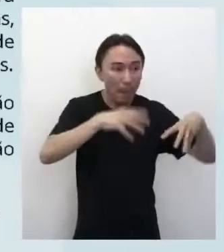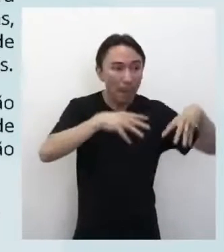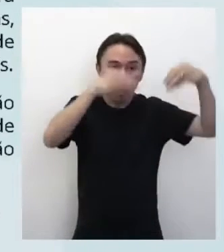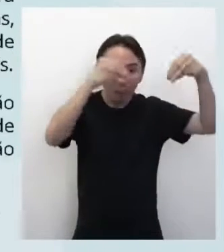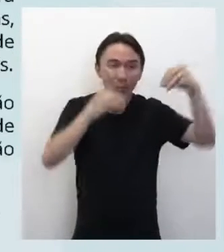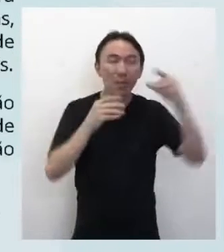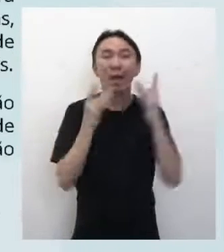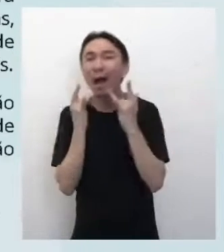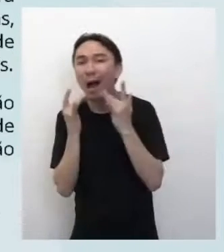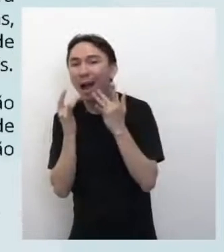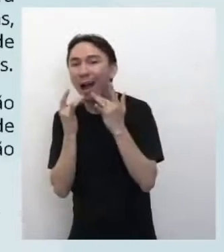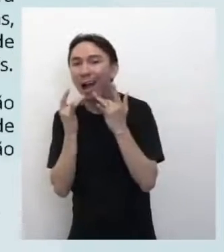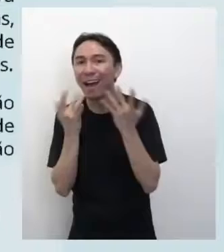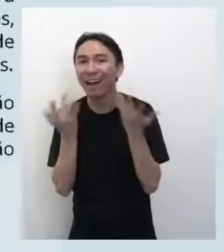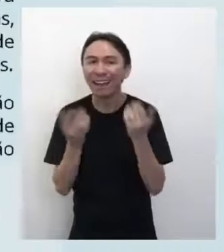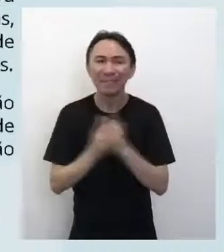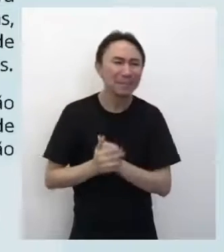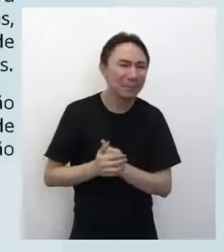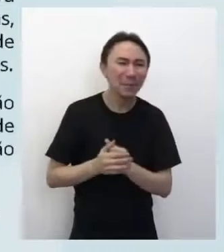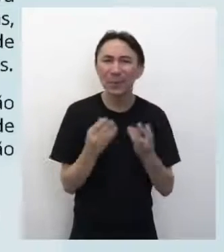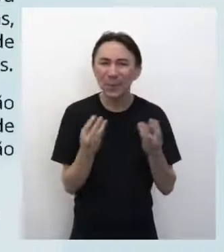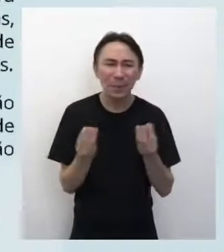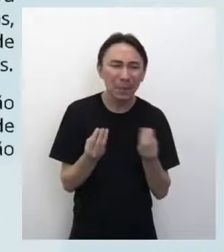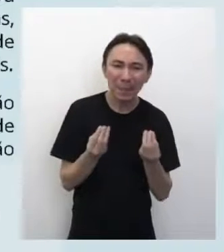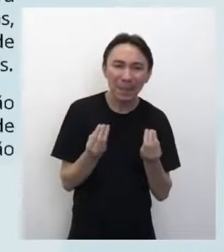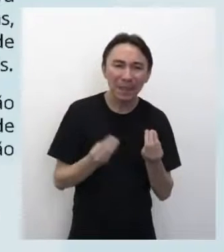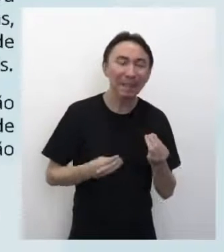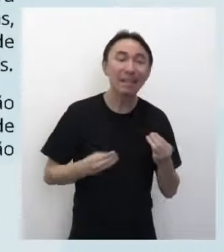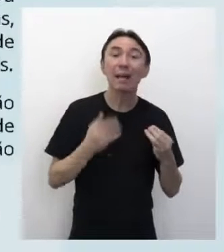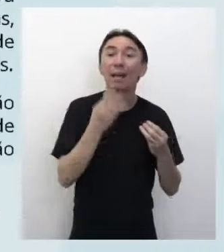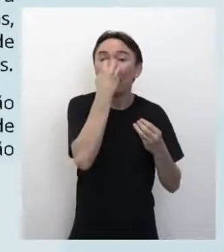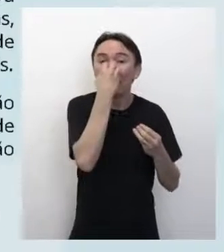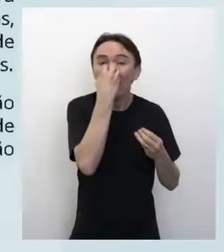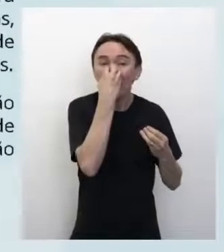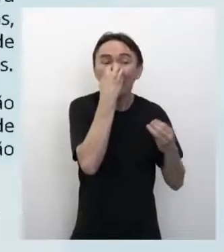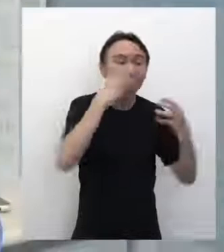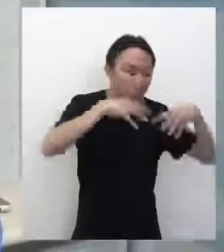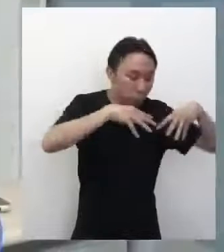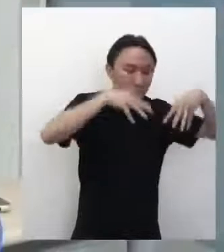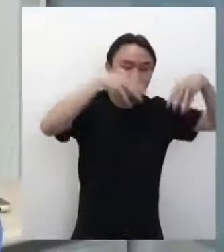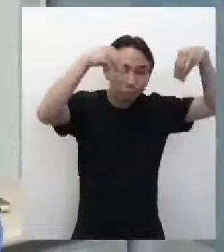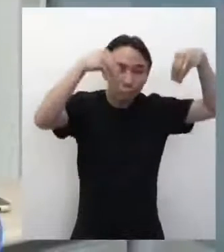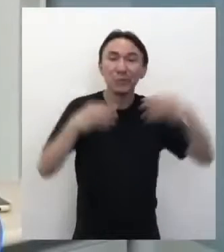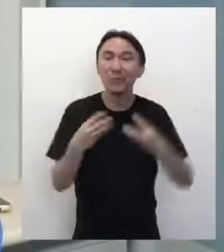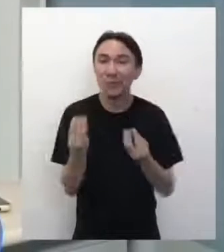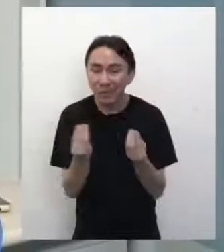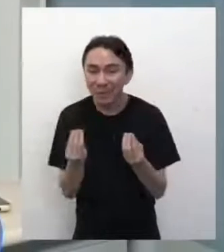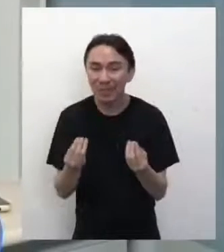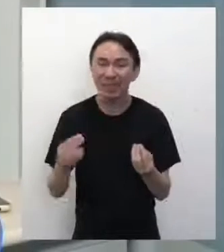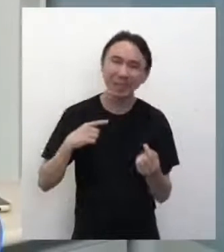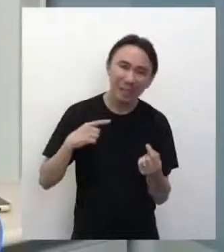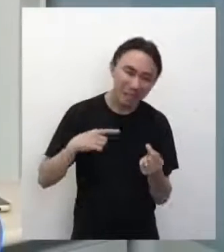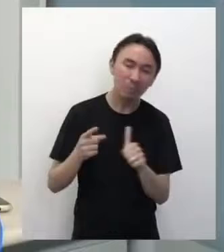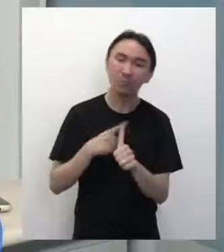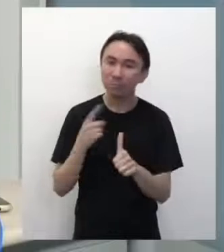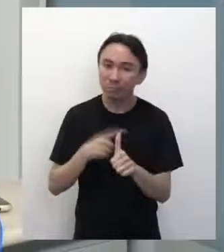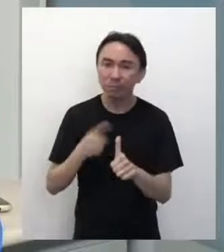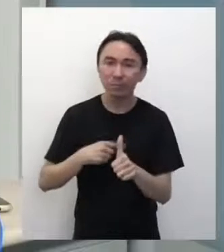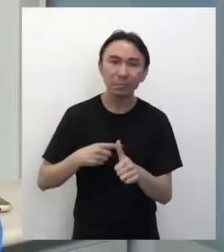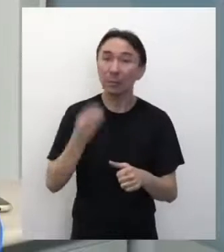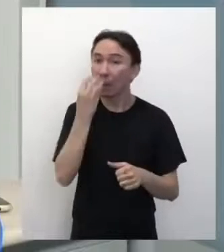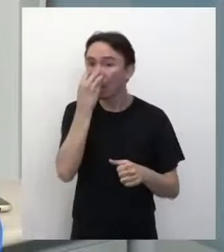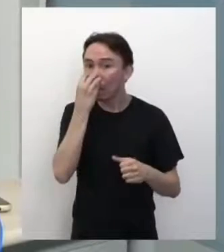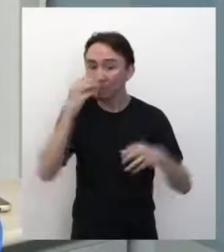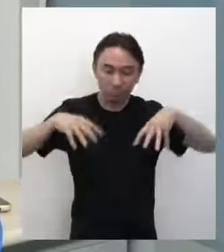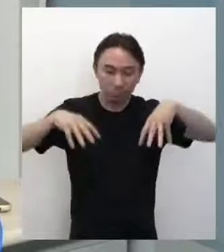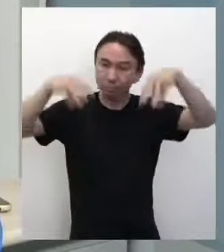e nesse aqui a gente está falando como que se formou o circo-teatro, né? Então, primeiro o circo passava na periferia, depois eles